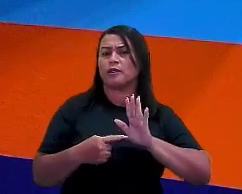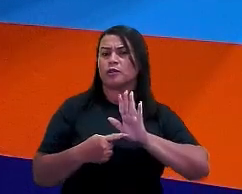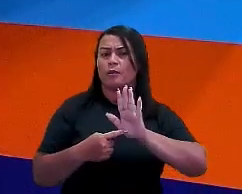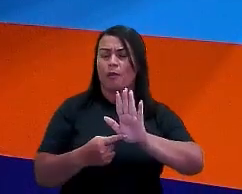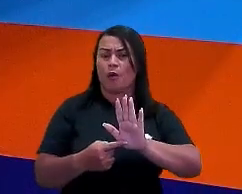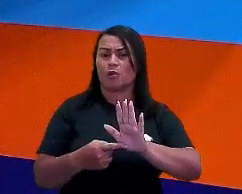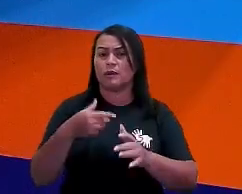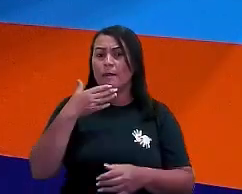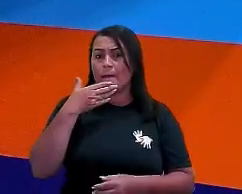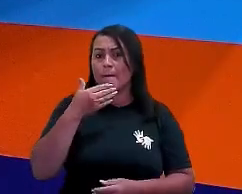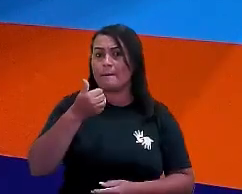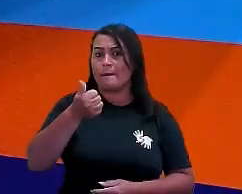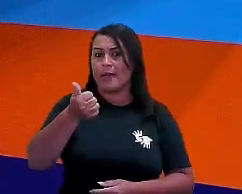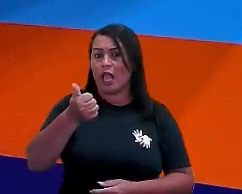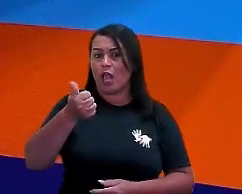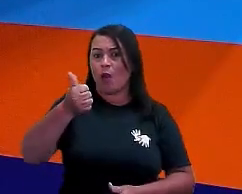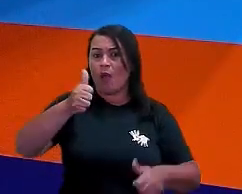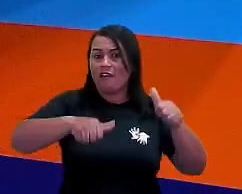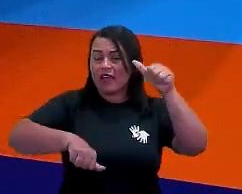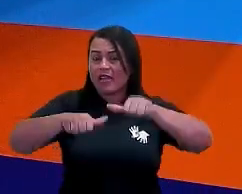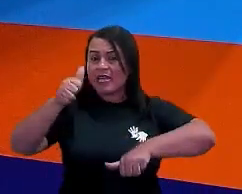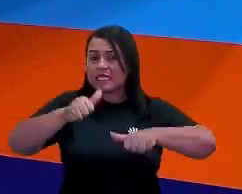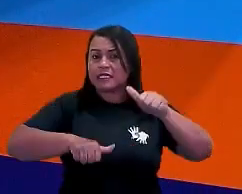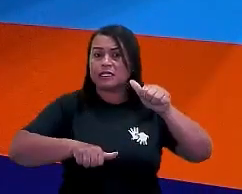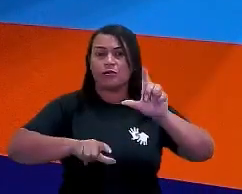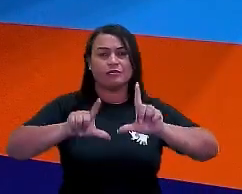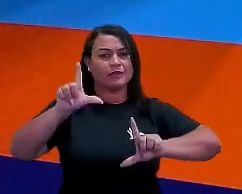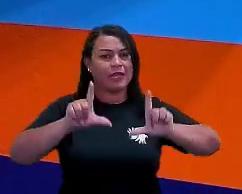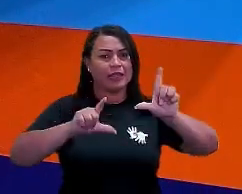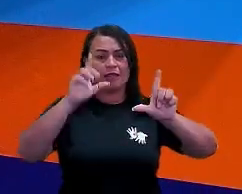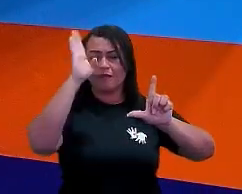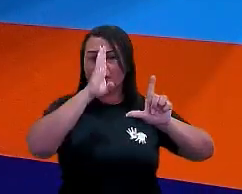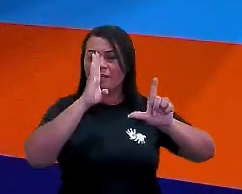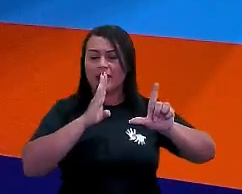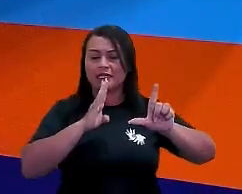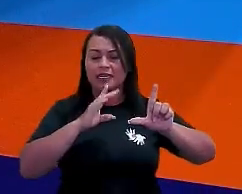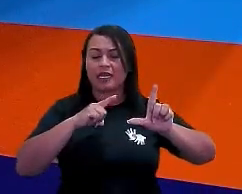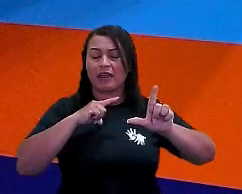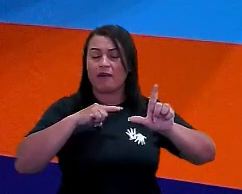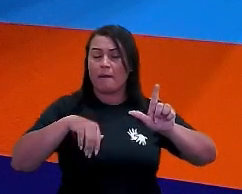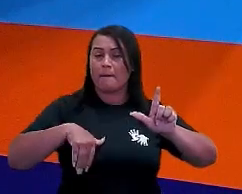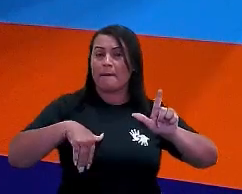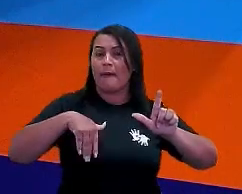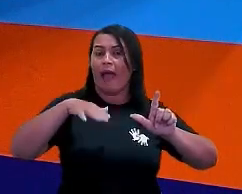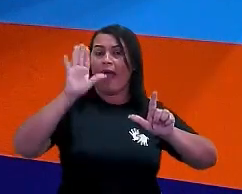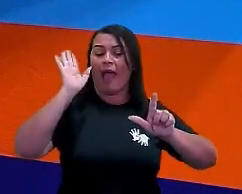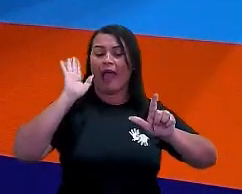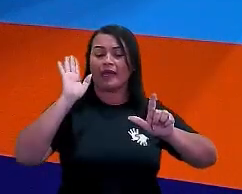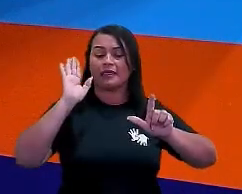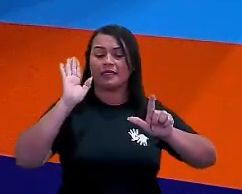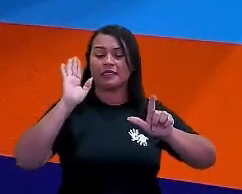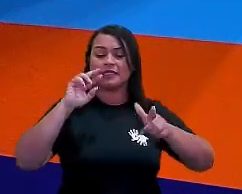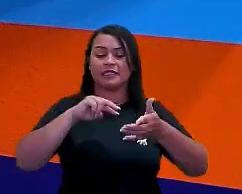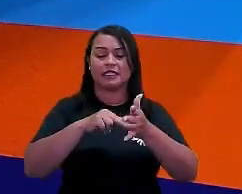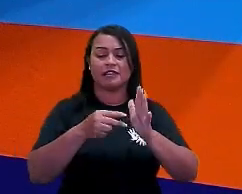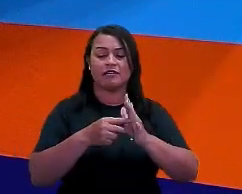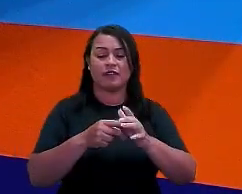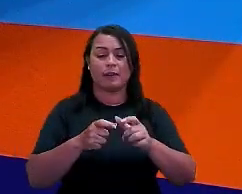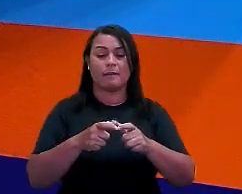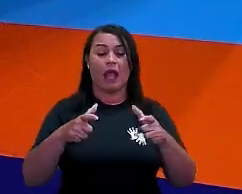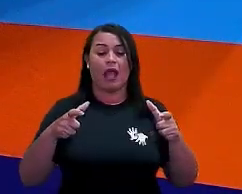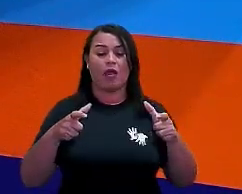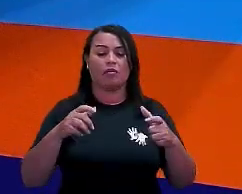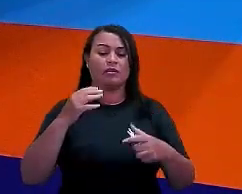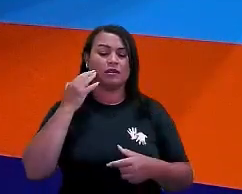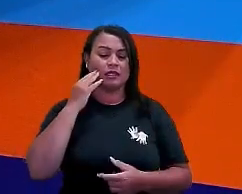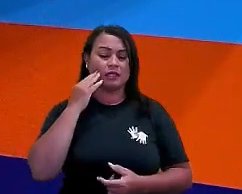que melhor avaliou a TV brasileira foi? Se foi a que mais avaliou, então é a fatia maior,